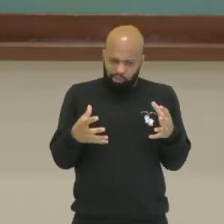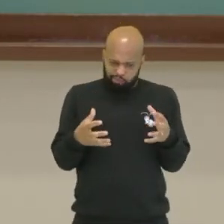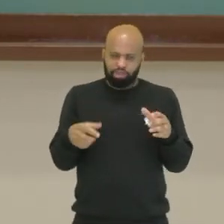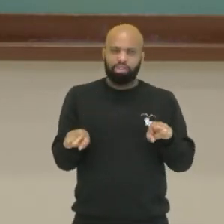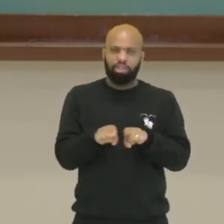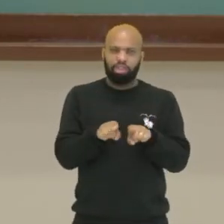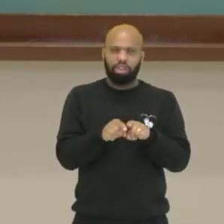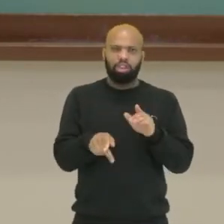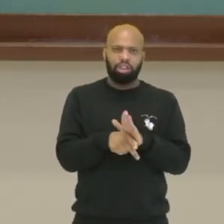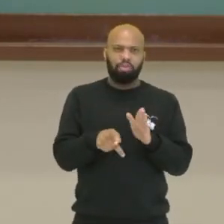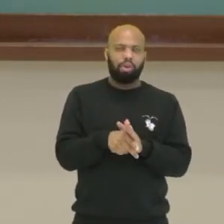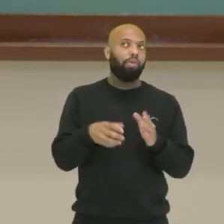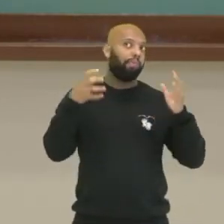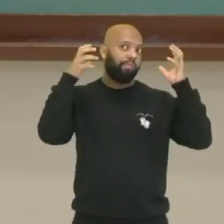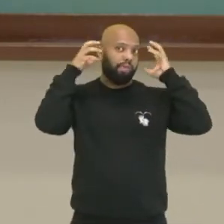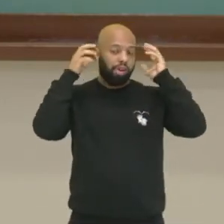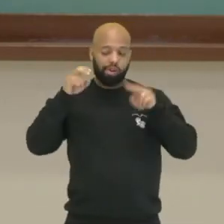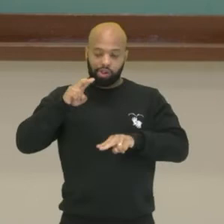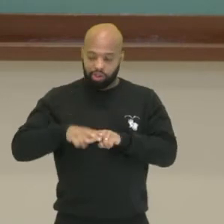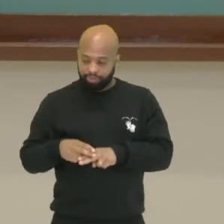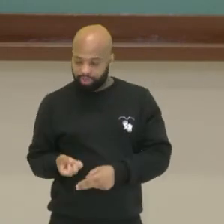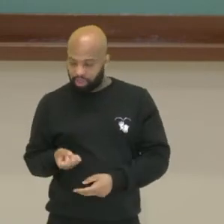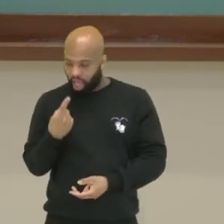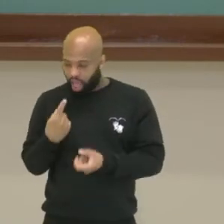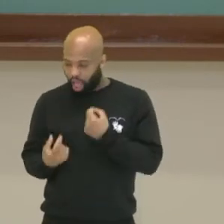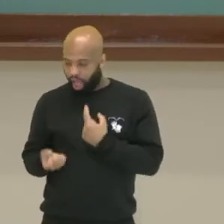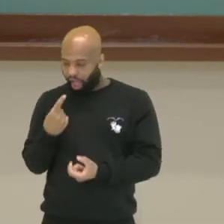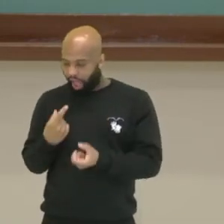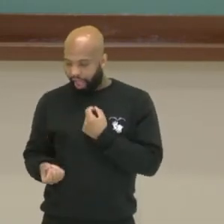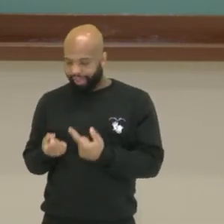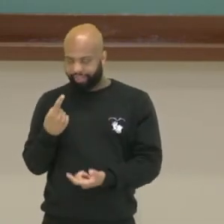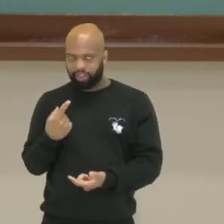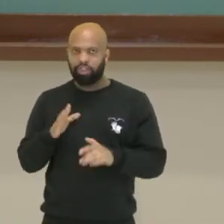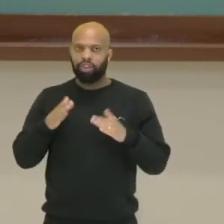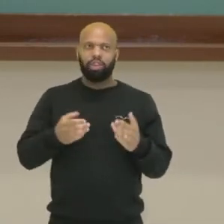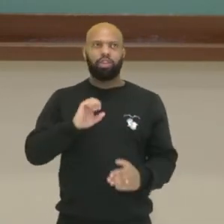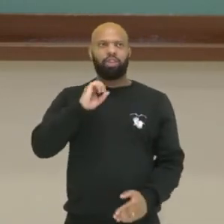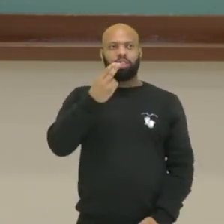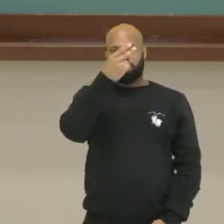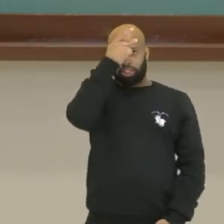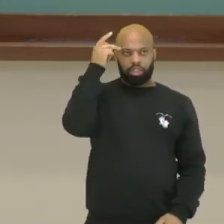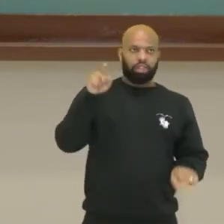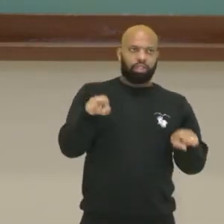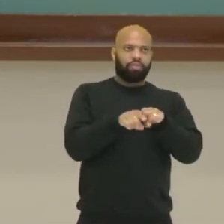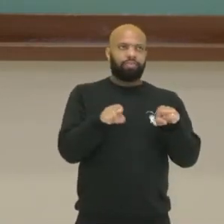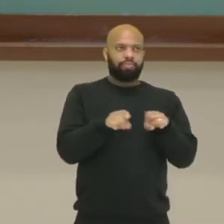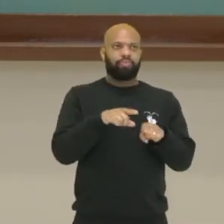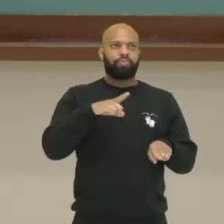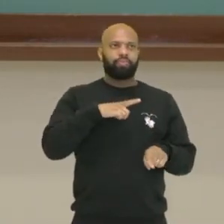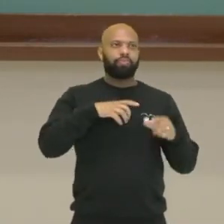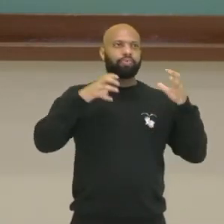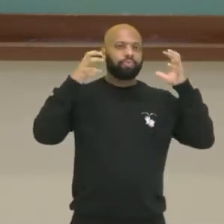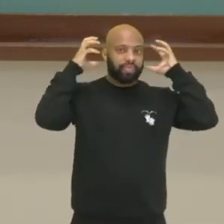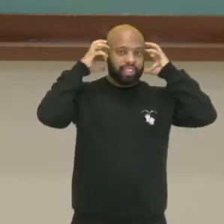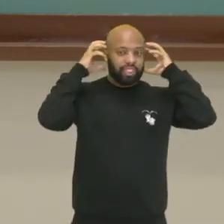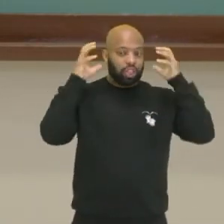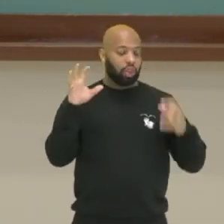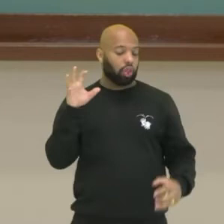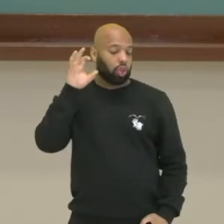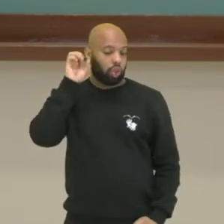época? Curioso. Será que as pessoas se reuniam para assistir,